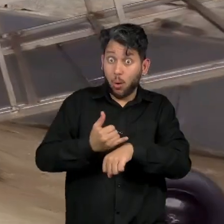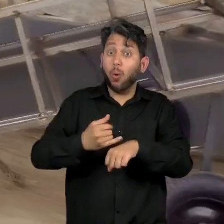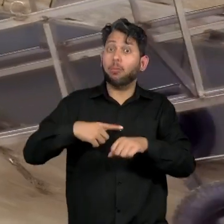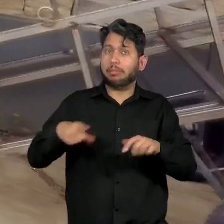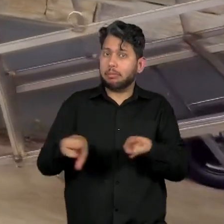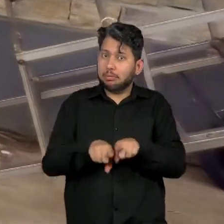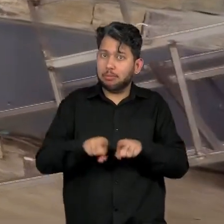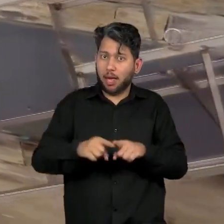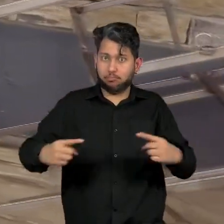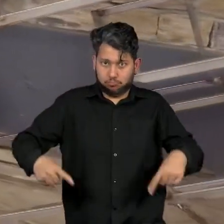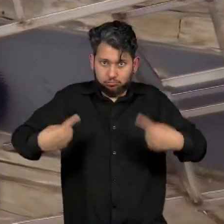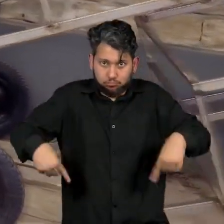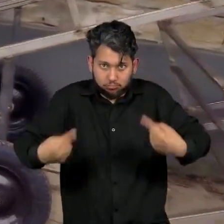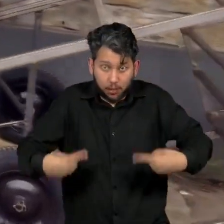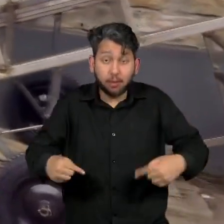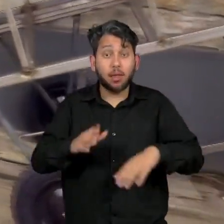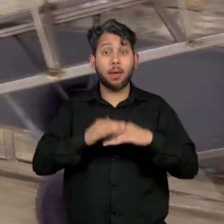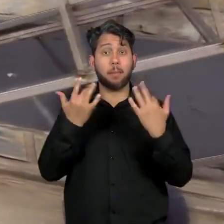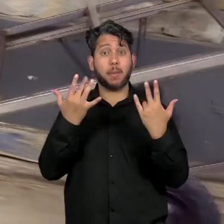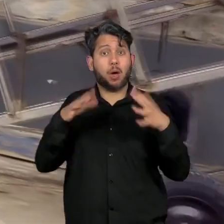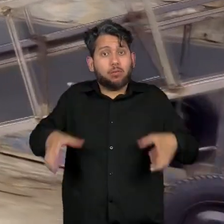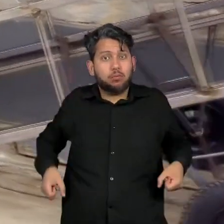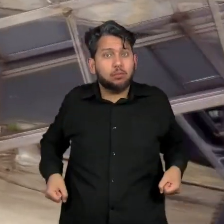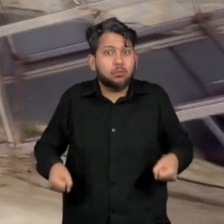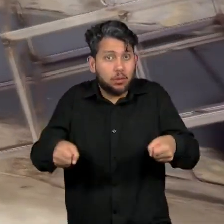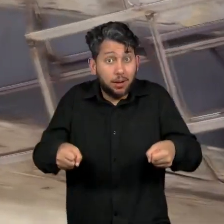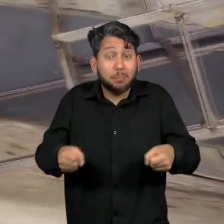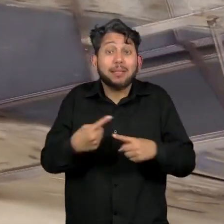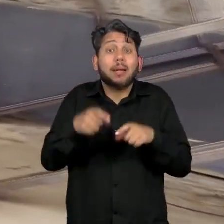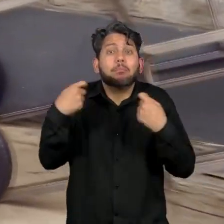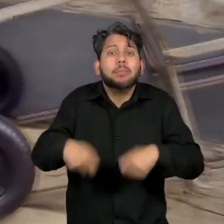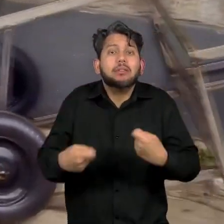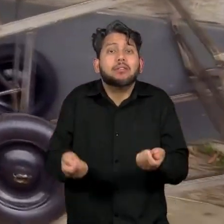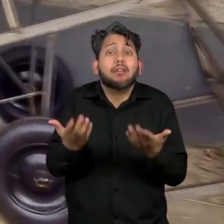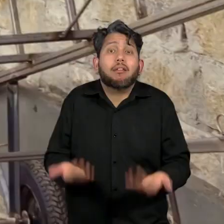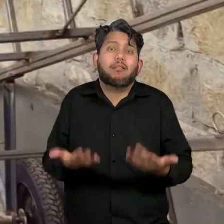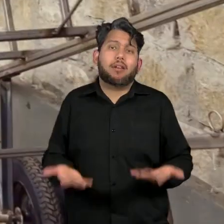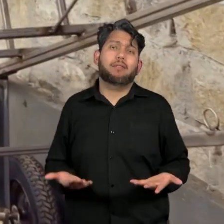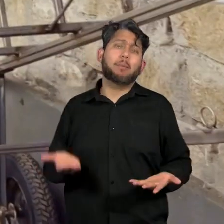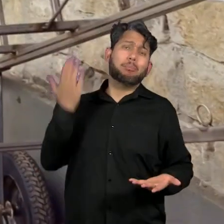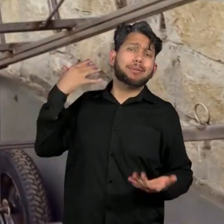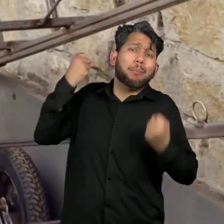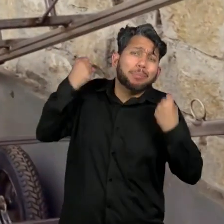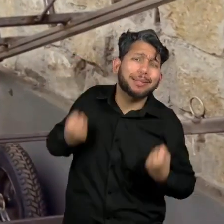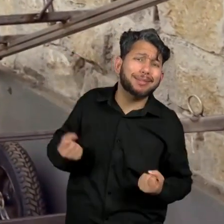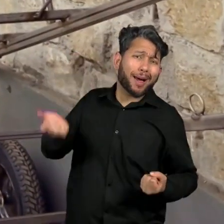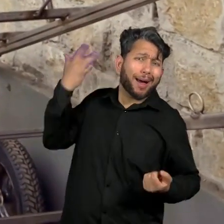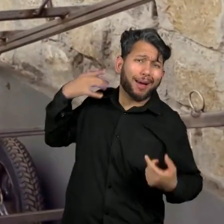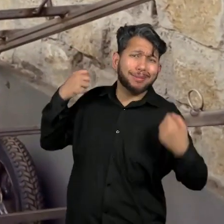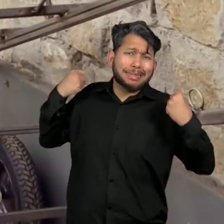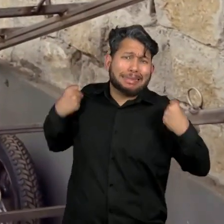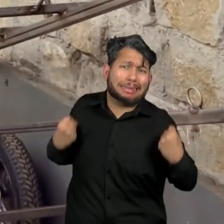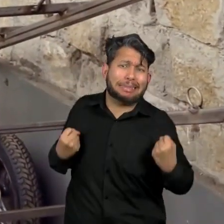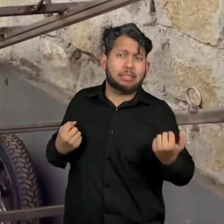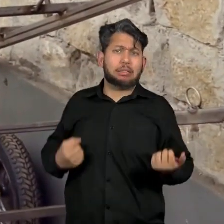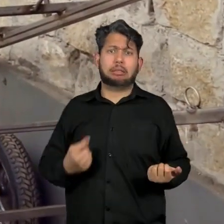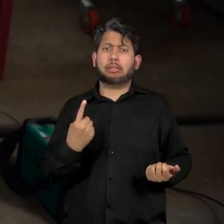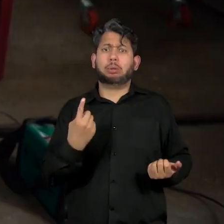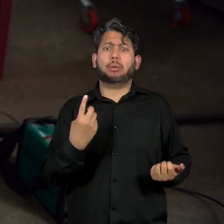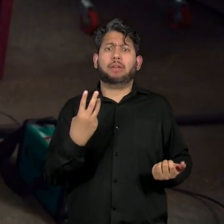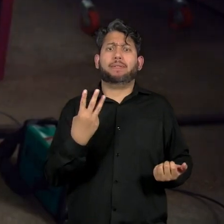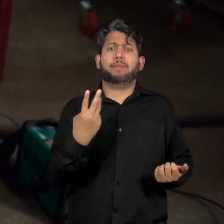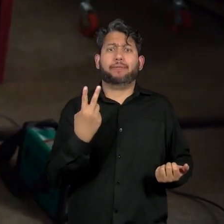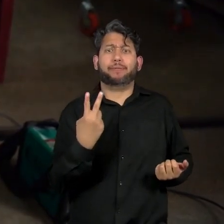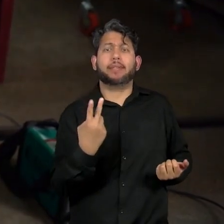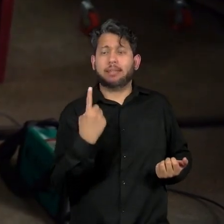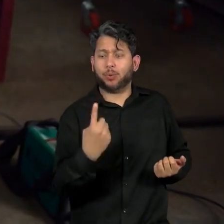gente criou uma carroça 70% mais leve que a carroça antiga, né? A carroça antiga, ela está pesando 120 kg. E